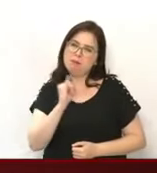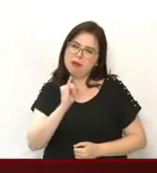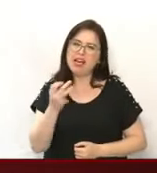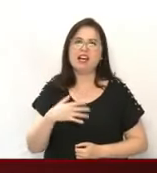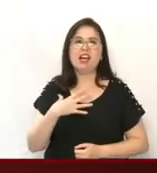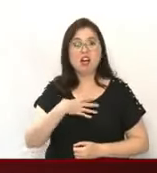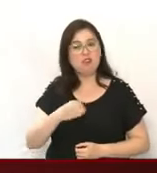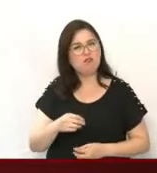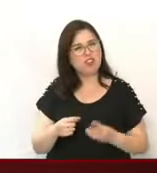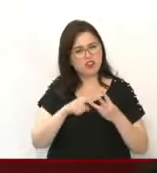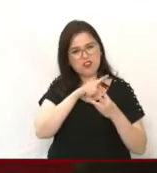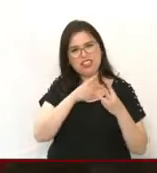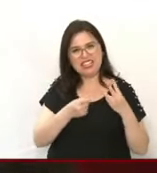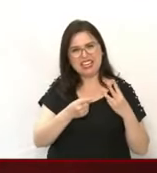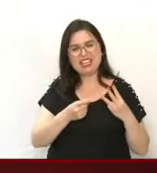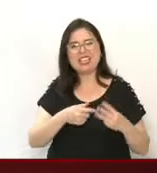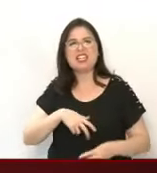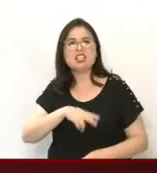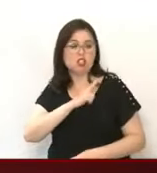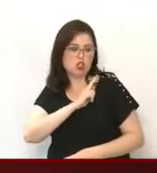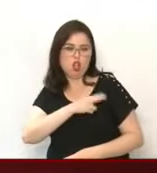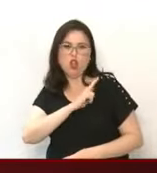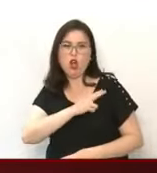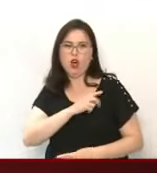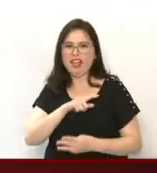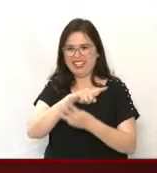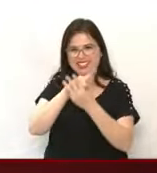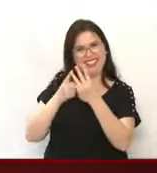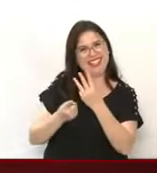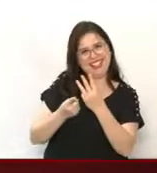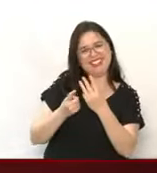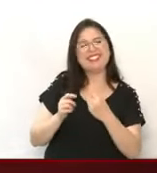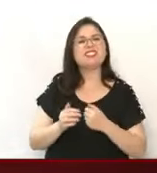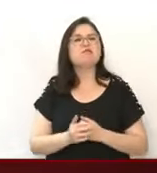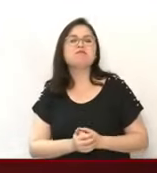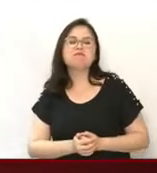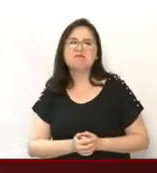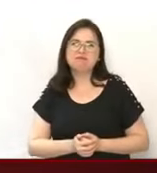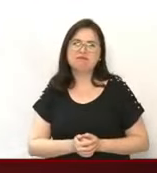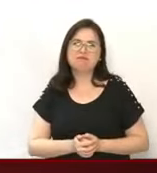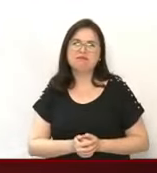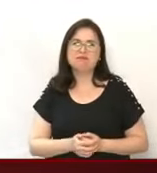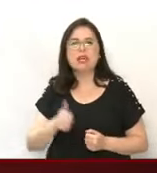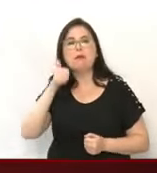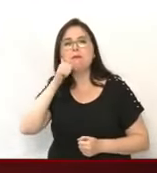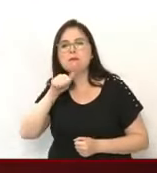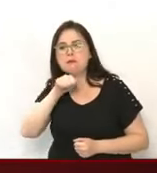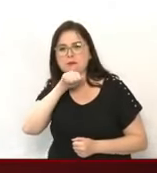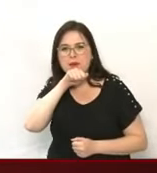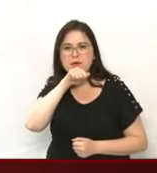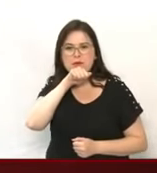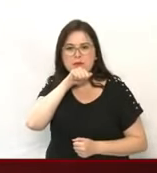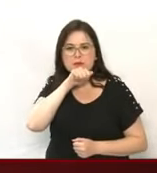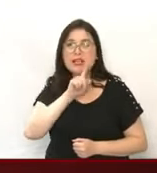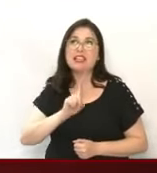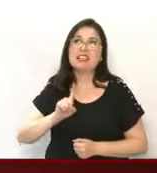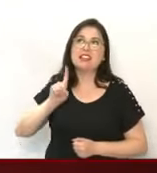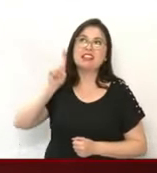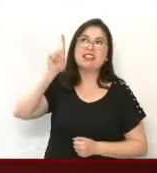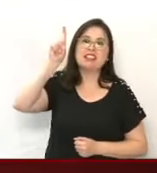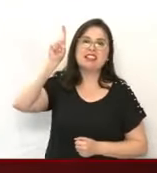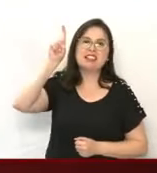minhas três noras, as agregadas, a minha mãe, que está lá em cima olhando por